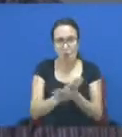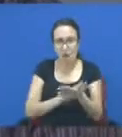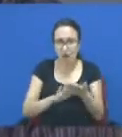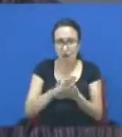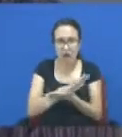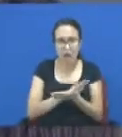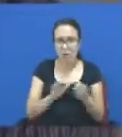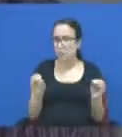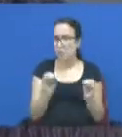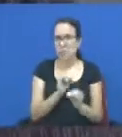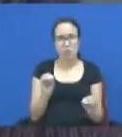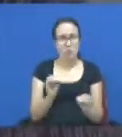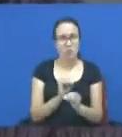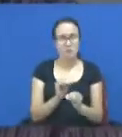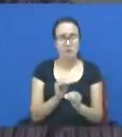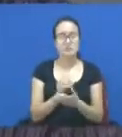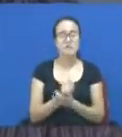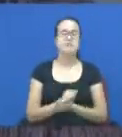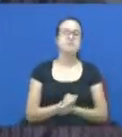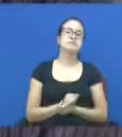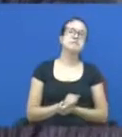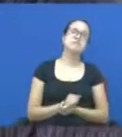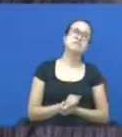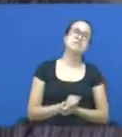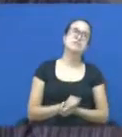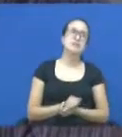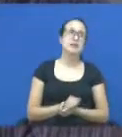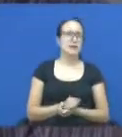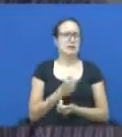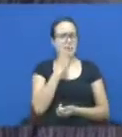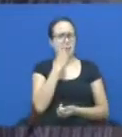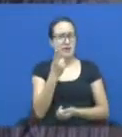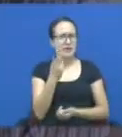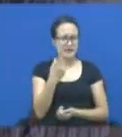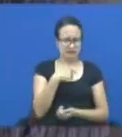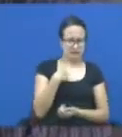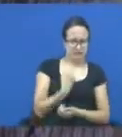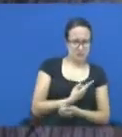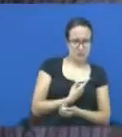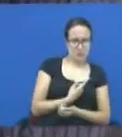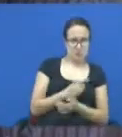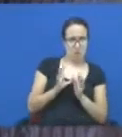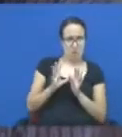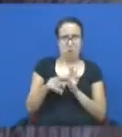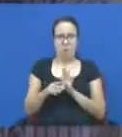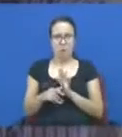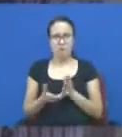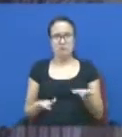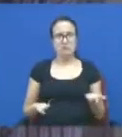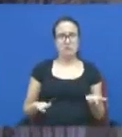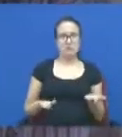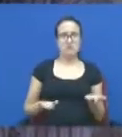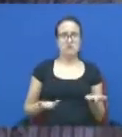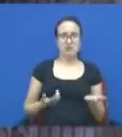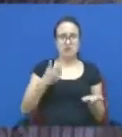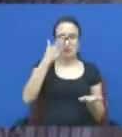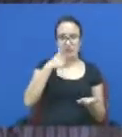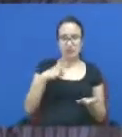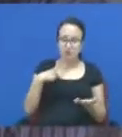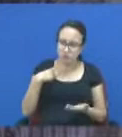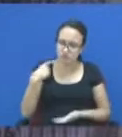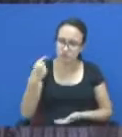visto isso, segurança nenhuma. Parece que o bandido é a gente. Porque você vai entrar no banco, esses dias eu estou saindo do banco, a porta trava na